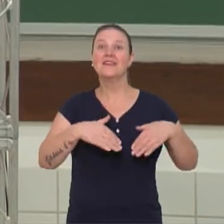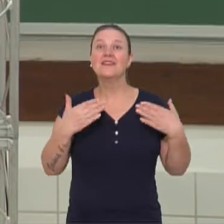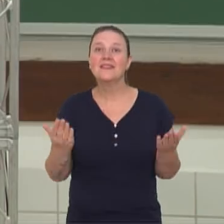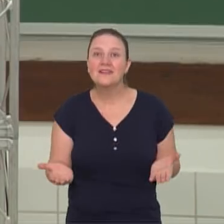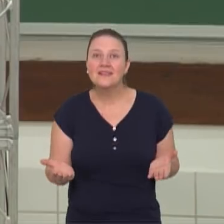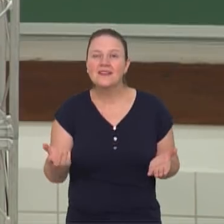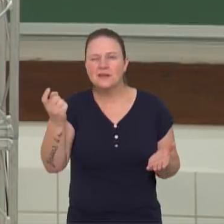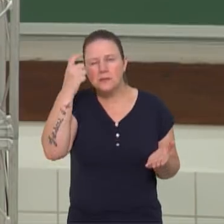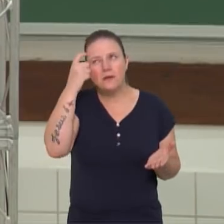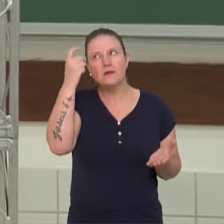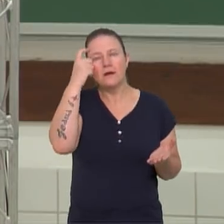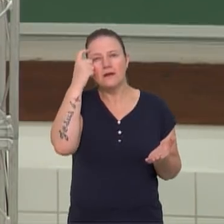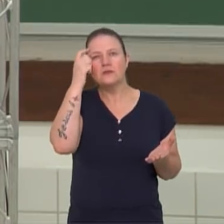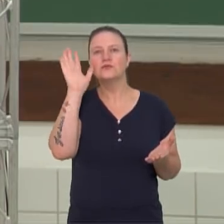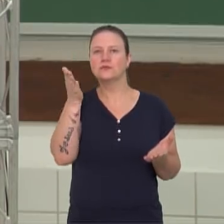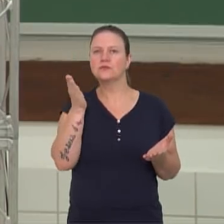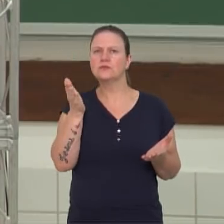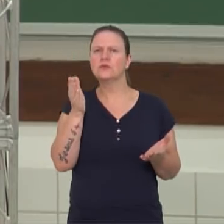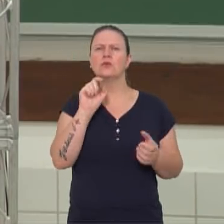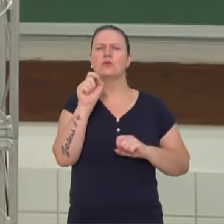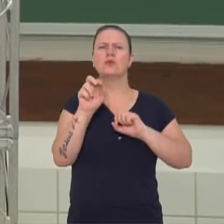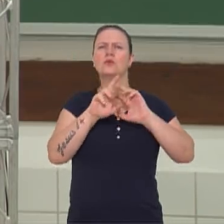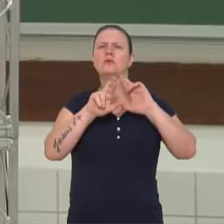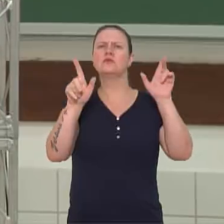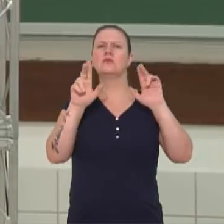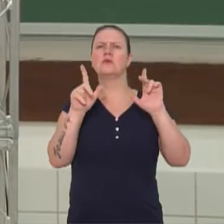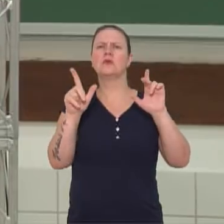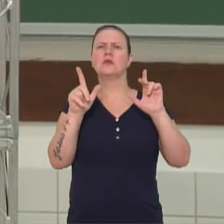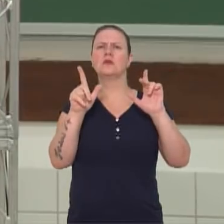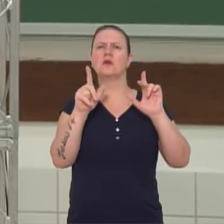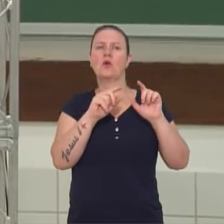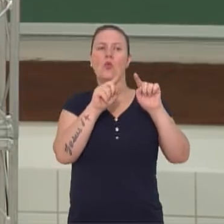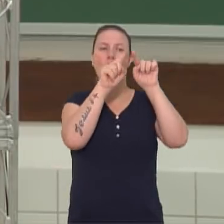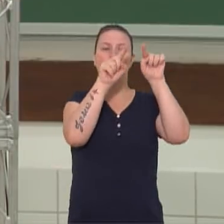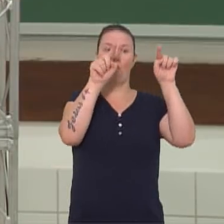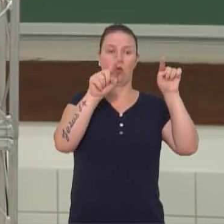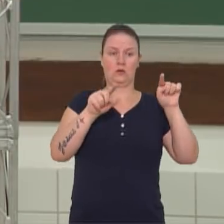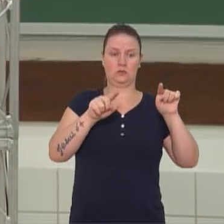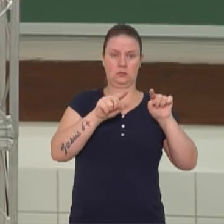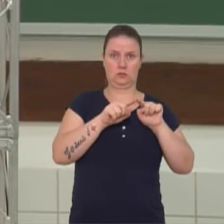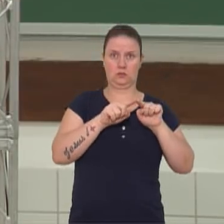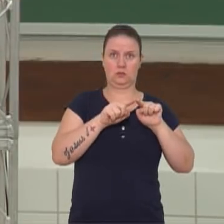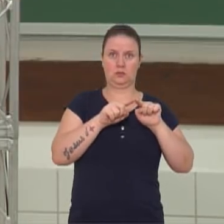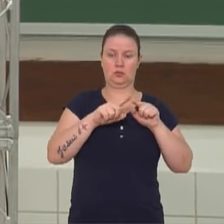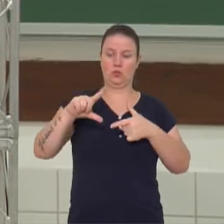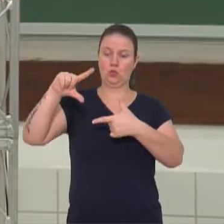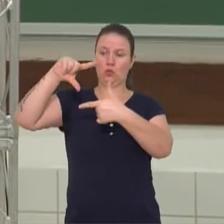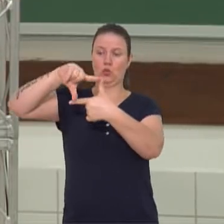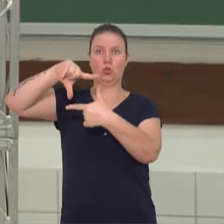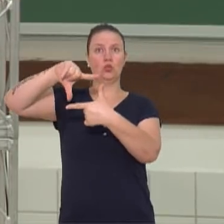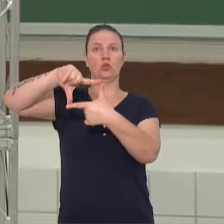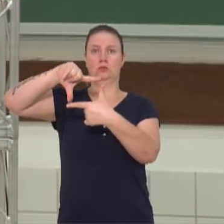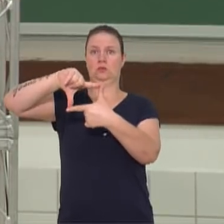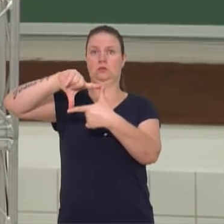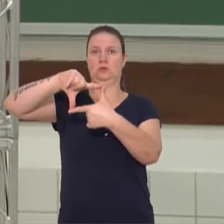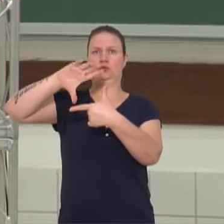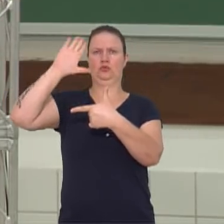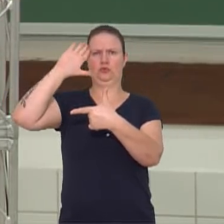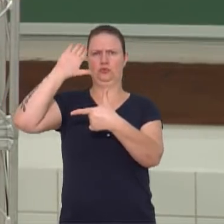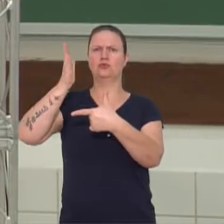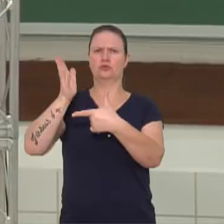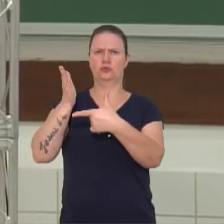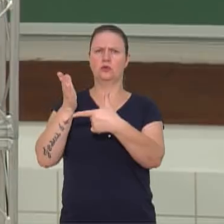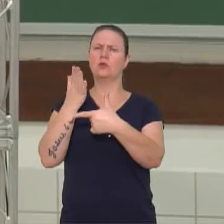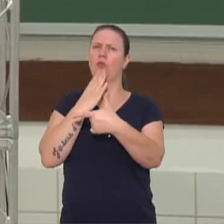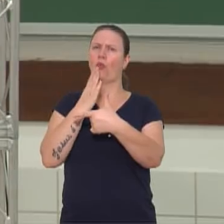E aí, pensaram? Qual a diferença entre quadrado e retângulo? Retângulo, a gente já falou no exercício